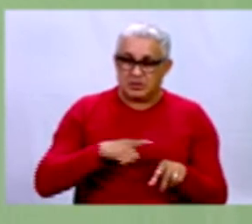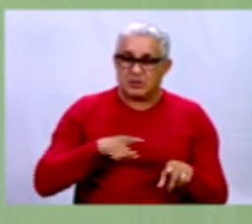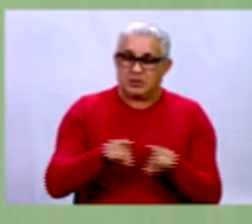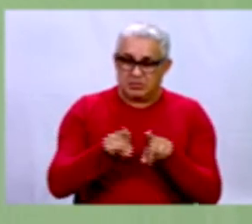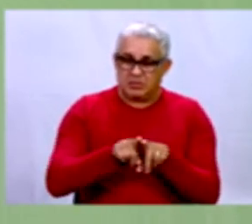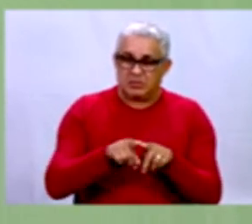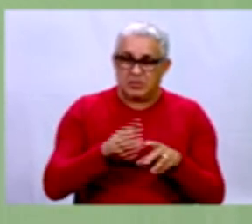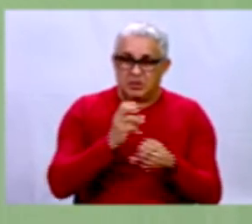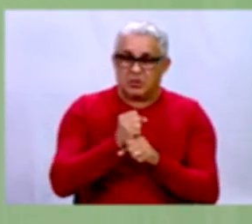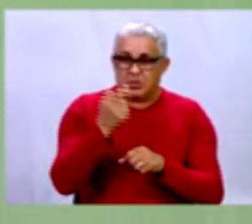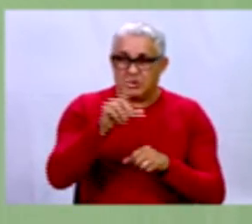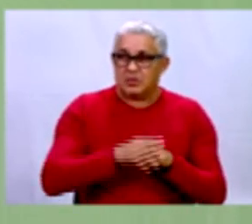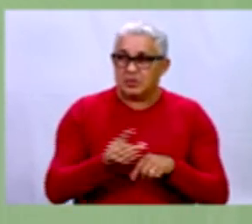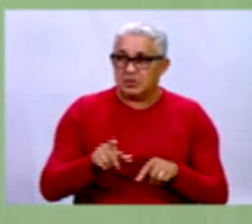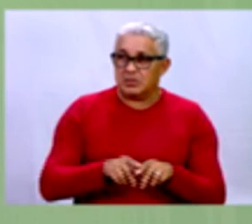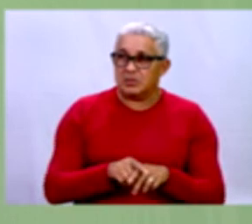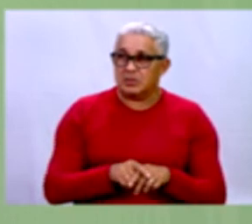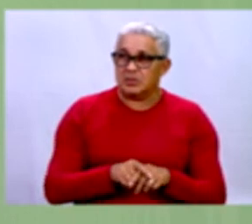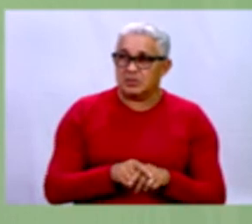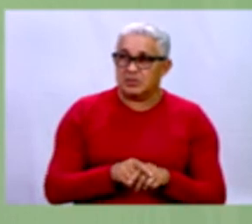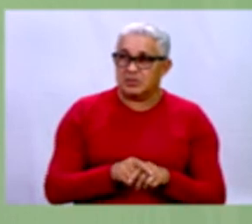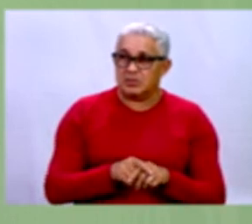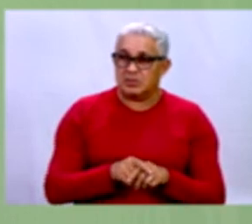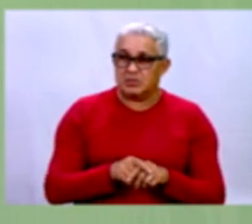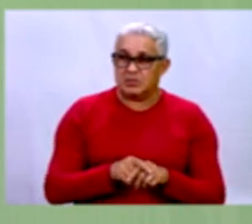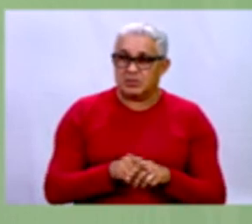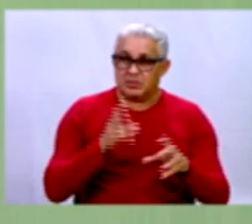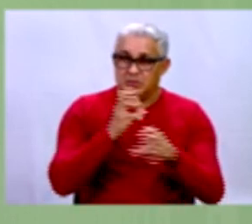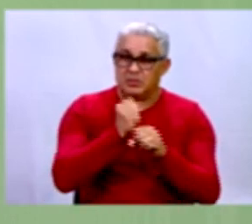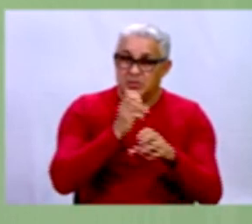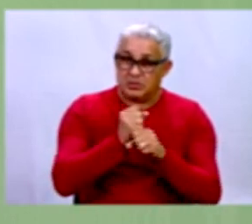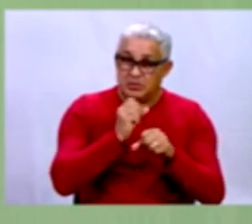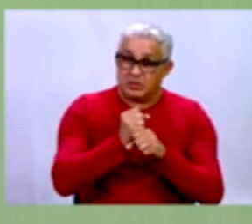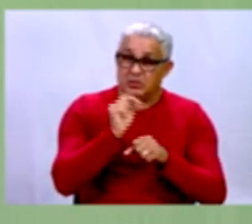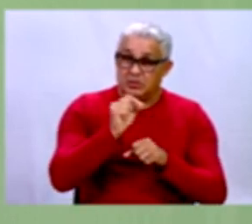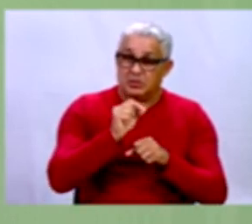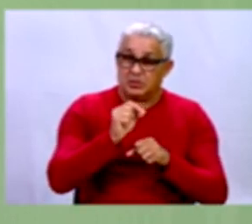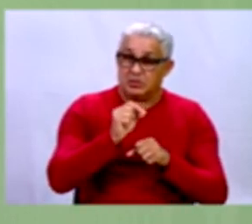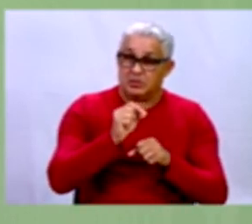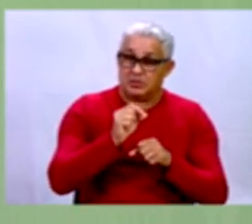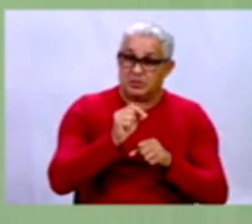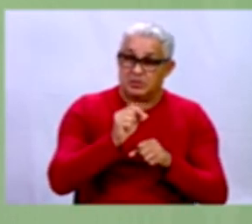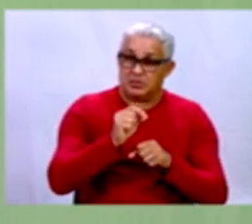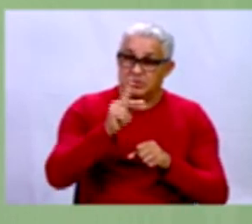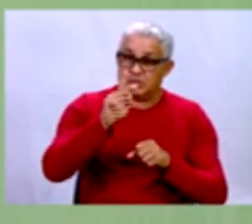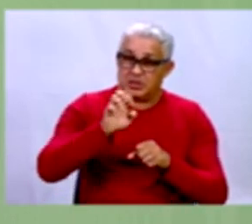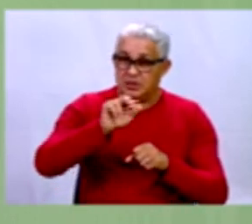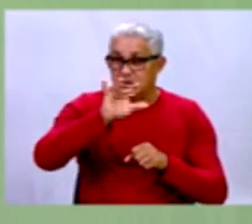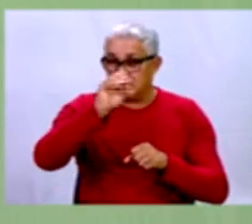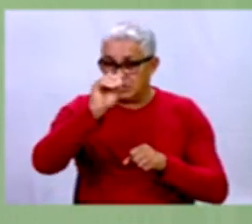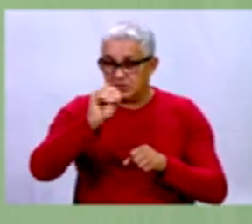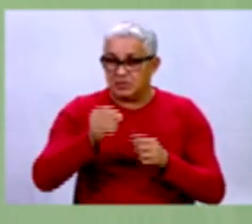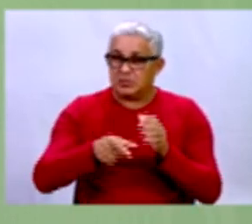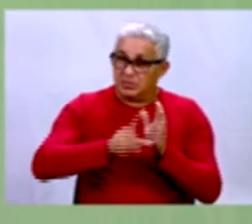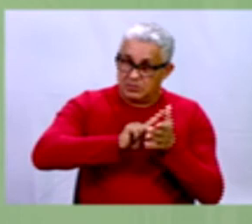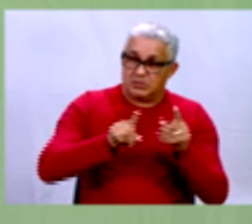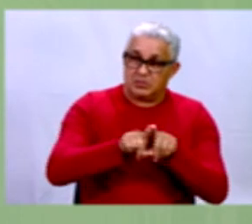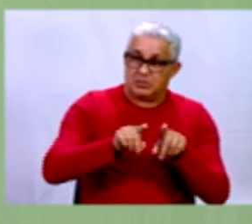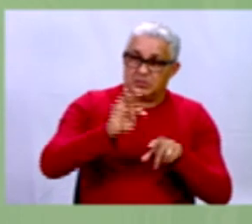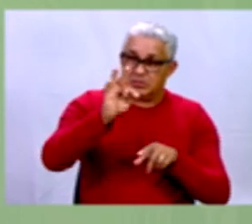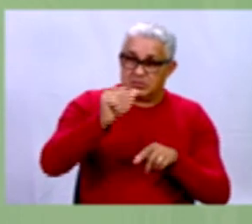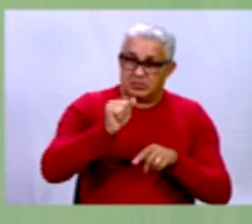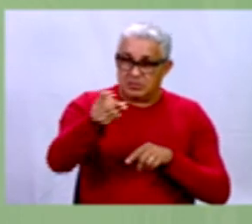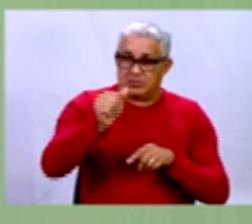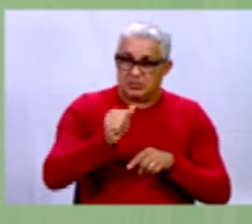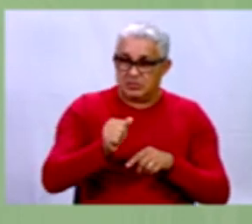da parcela referente aos juros nela auferidos é calculada com base no período anterior, em função da taxa periódica